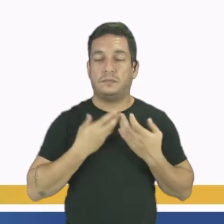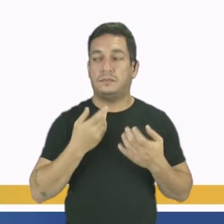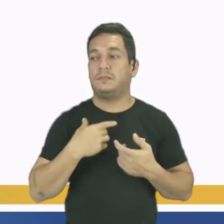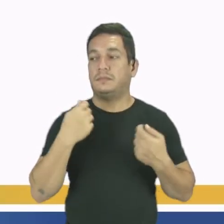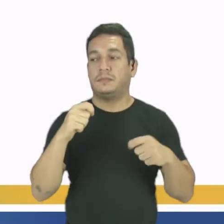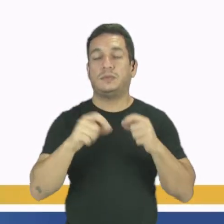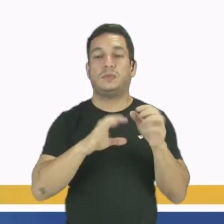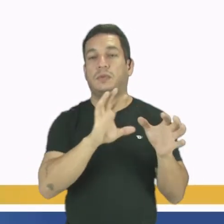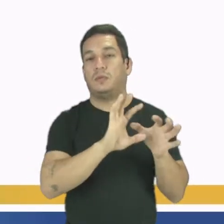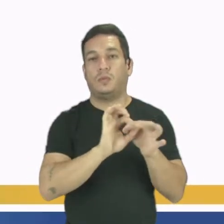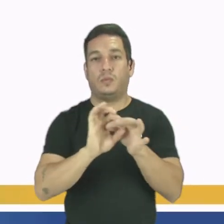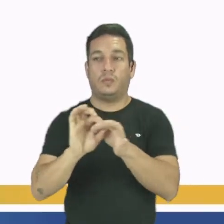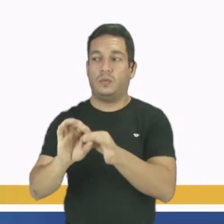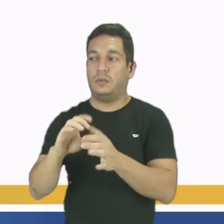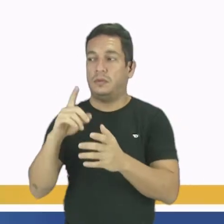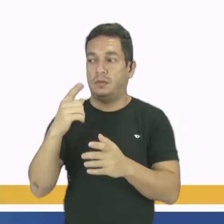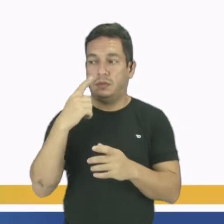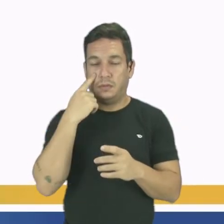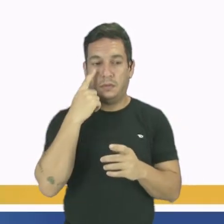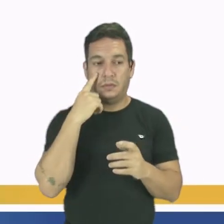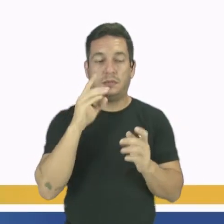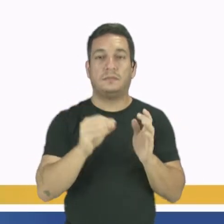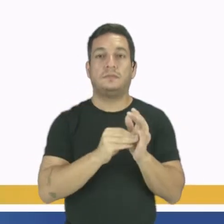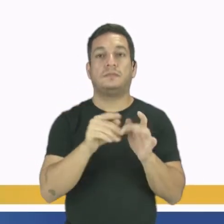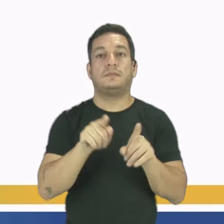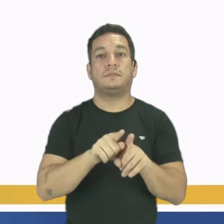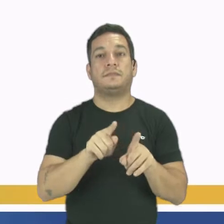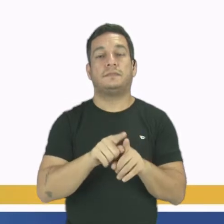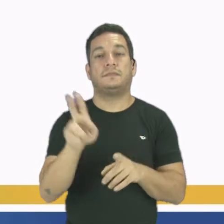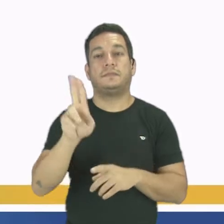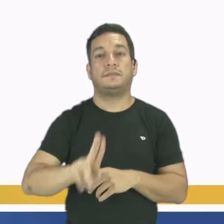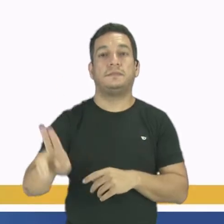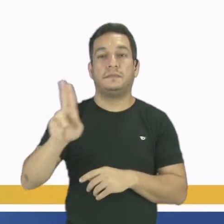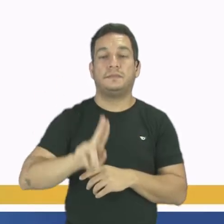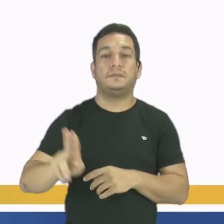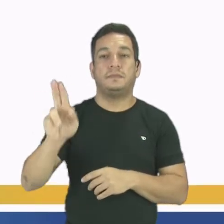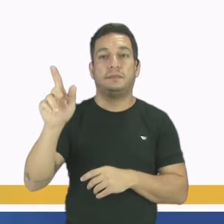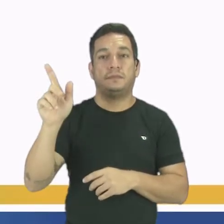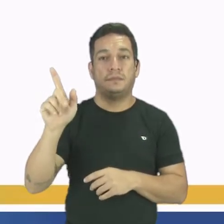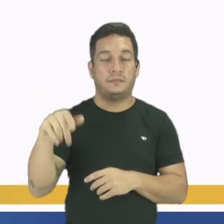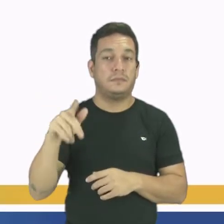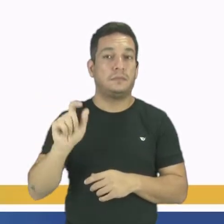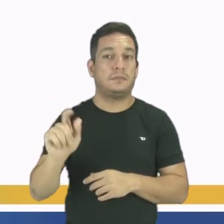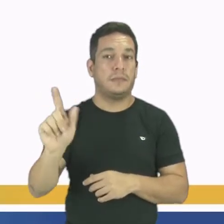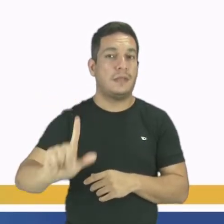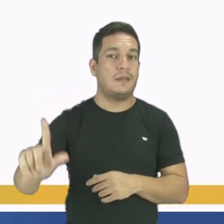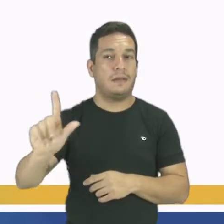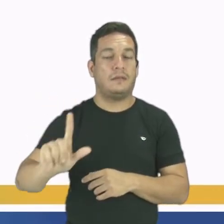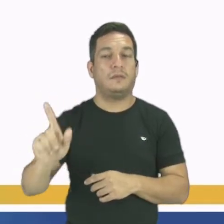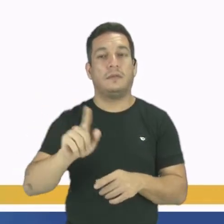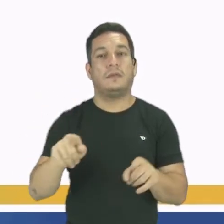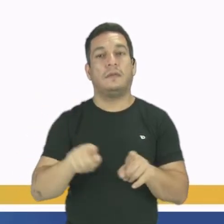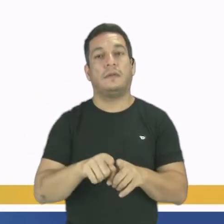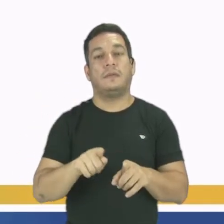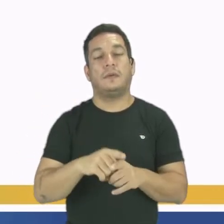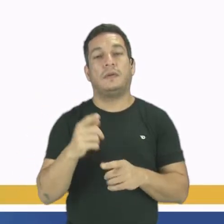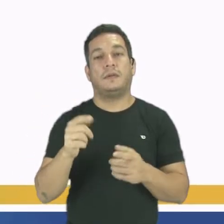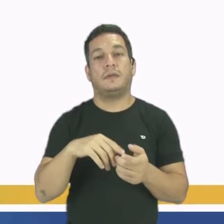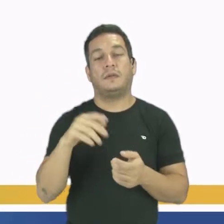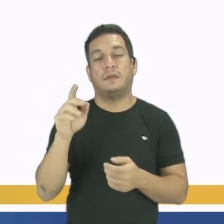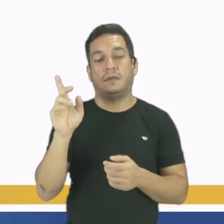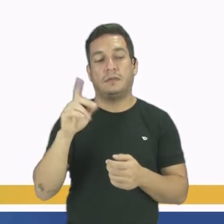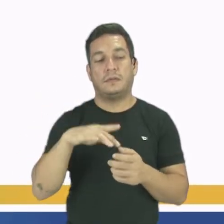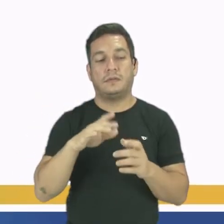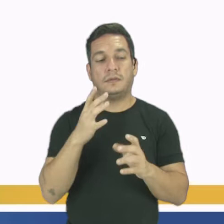do contexto em que é empregado, sendo muito utilizado na literatura e também nas artes de forma geral, como